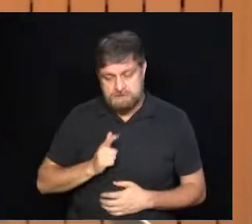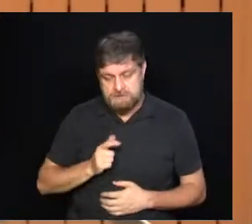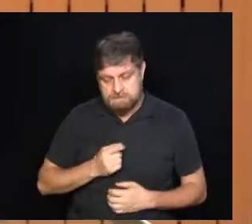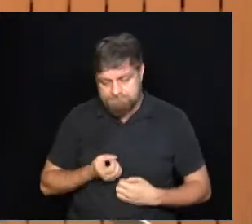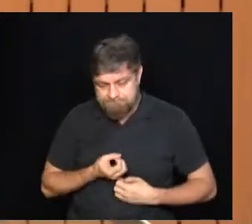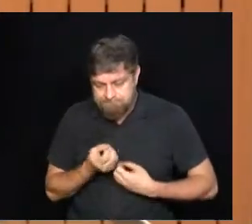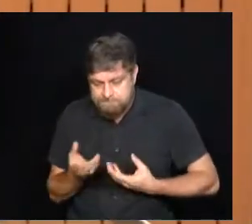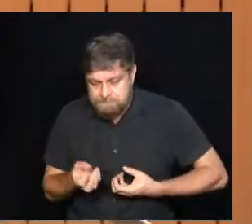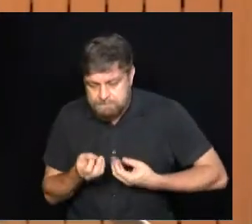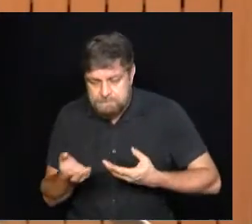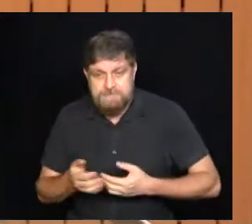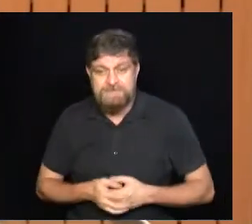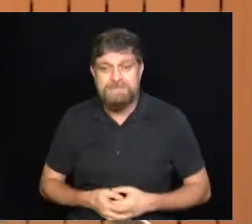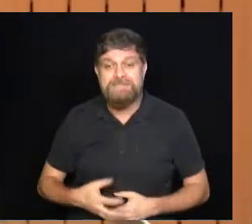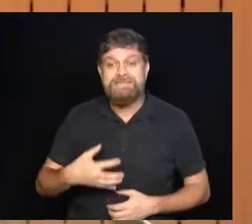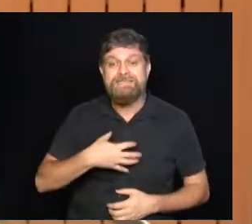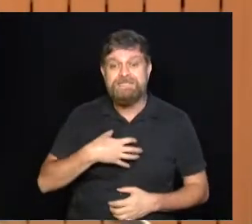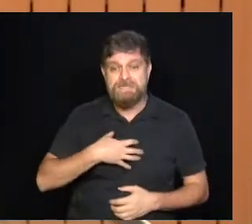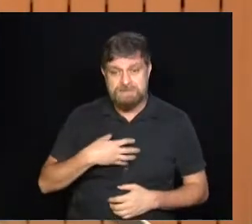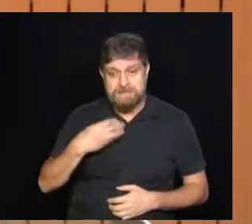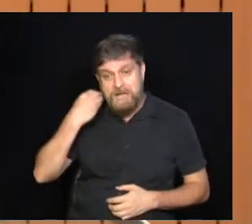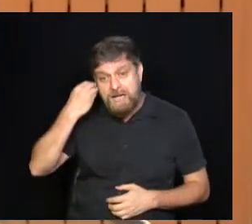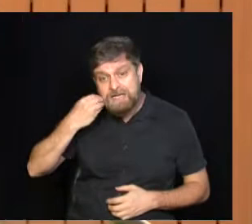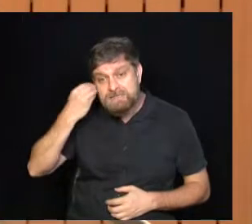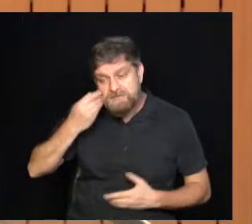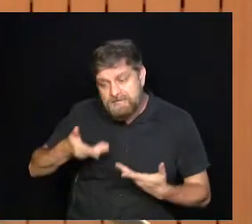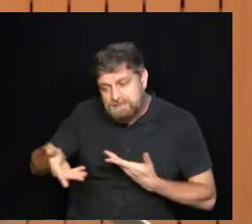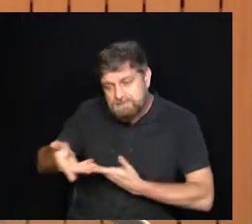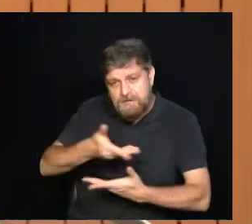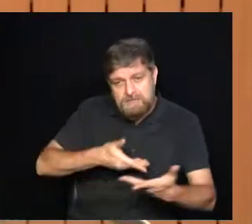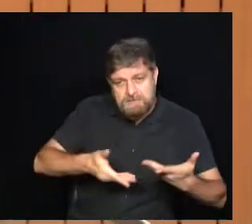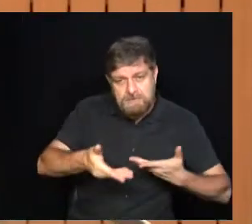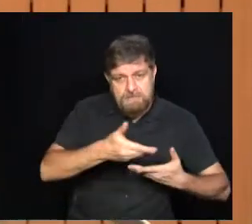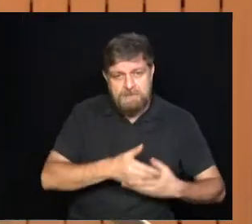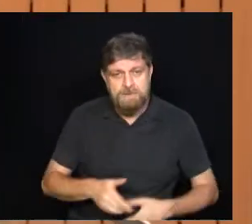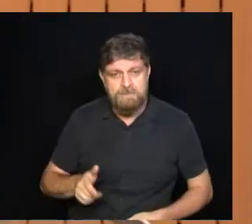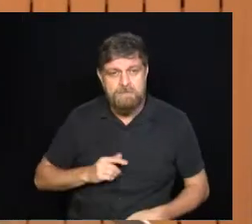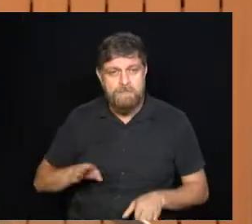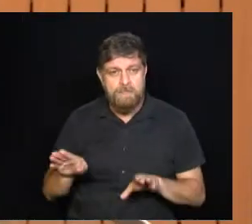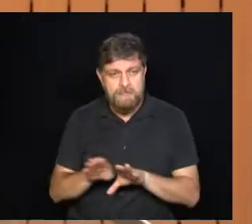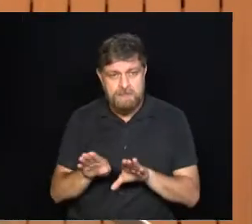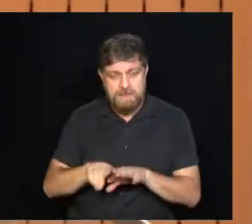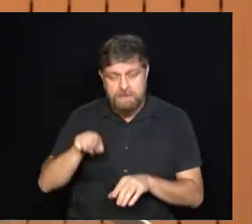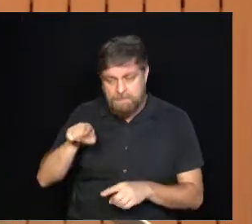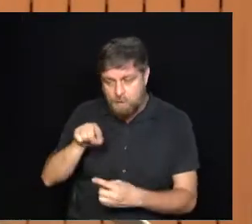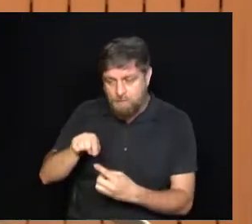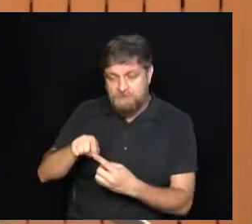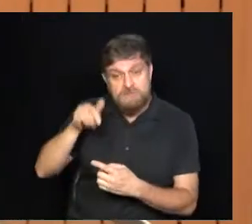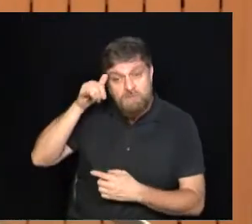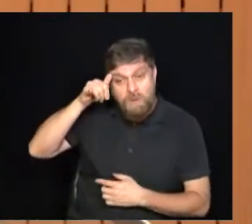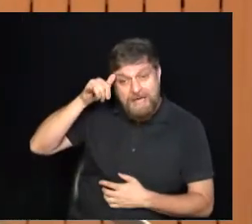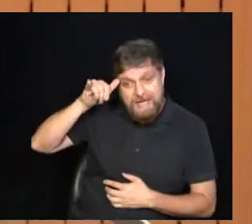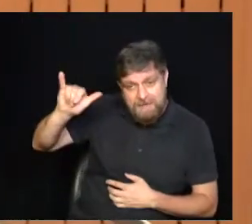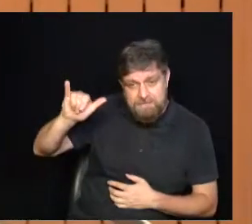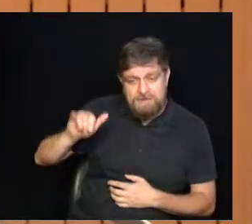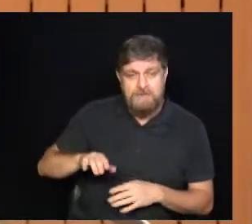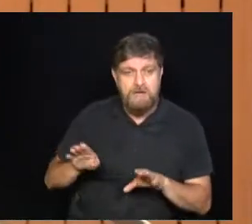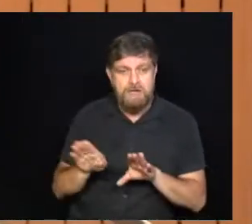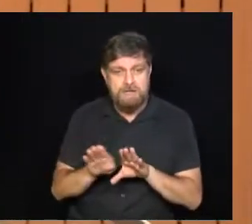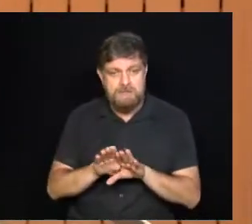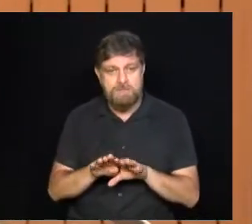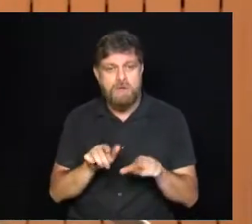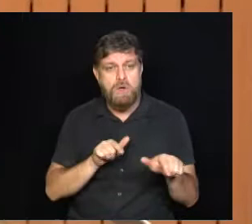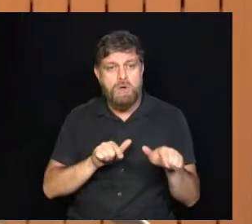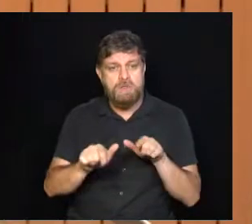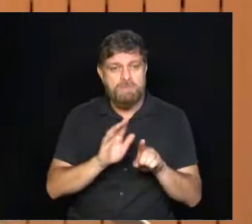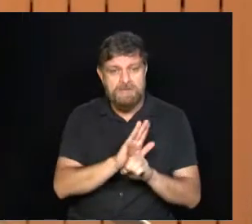violência ou dela própria ou de conhecidos. Para além dessa perspectiva de prevenção, e é claro que os serviços da